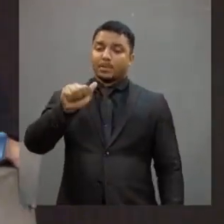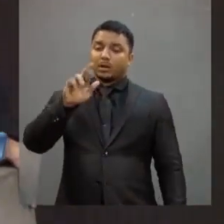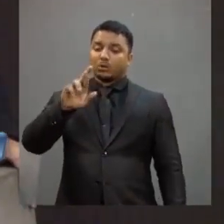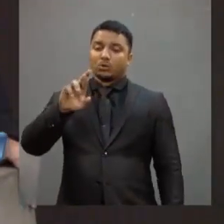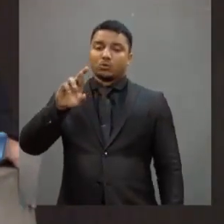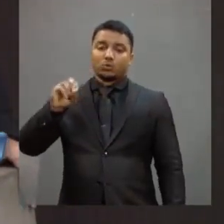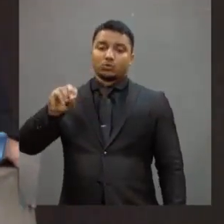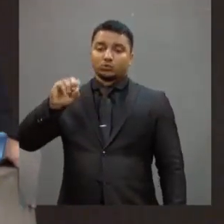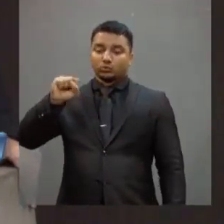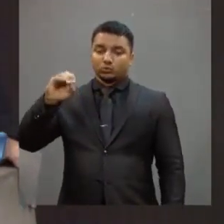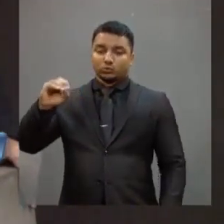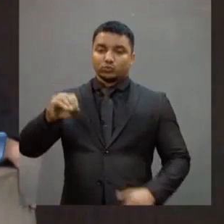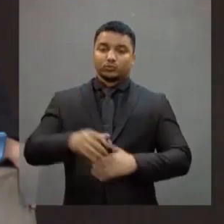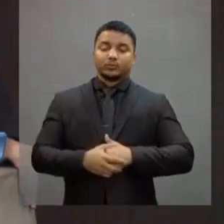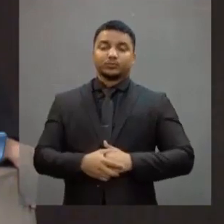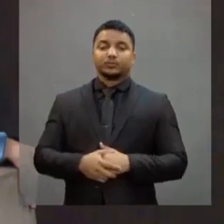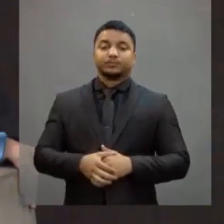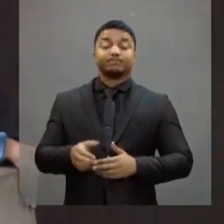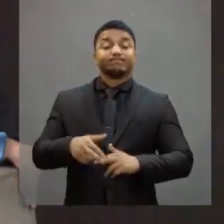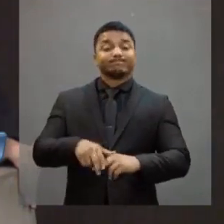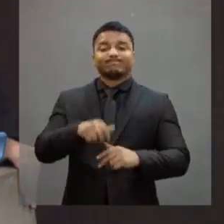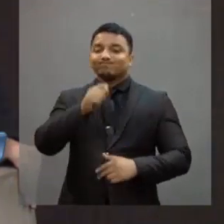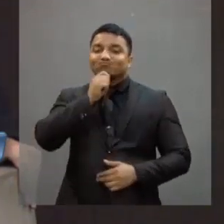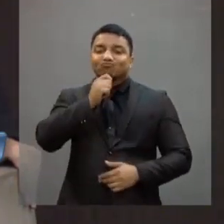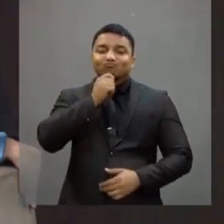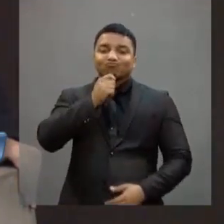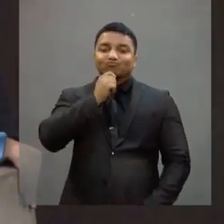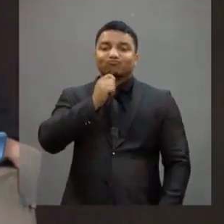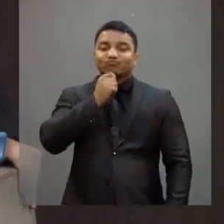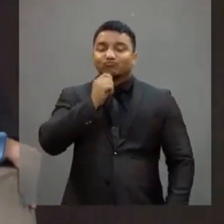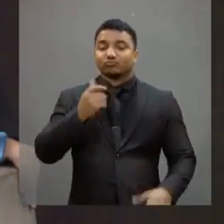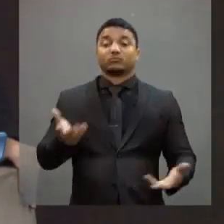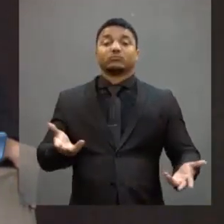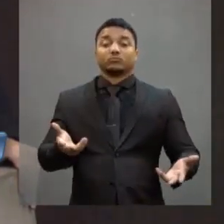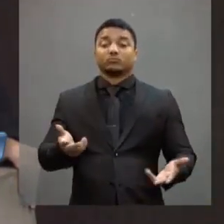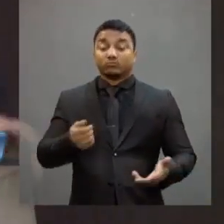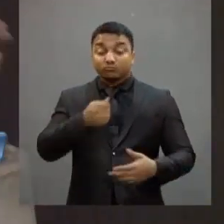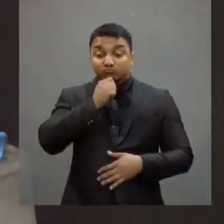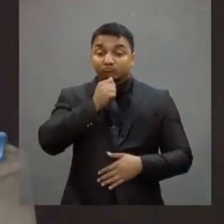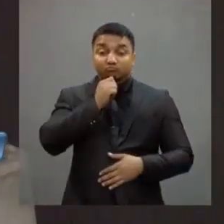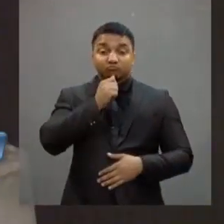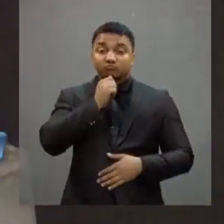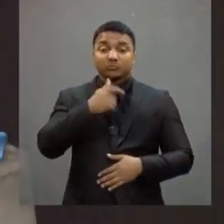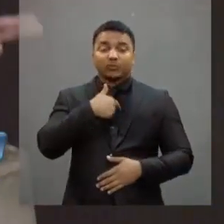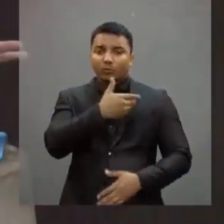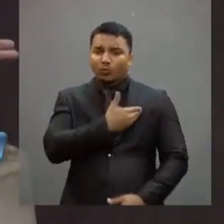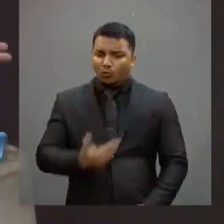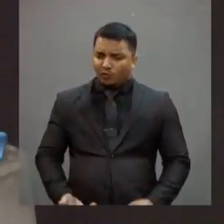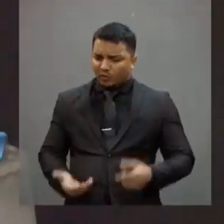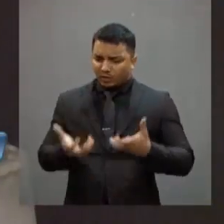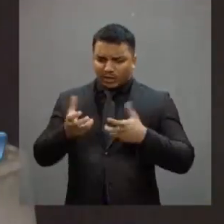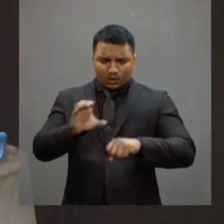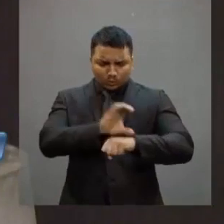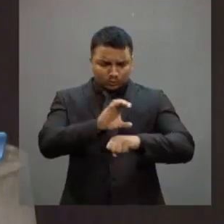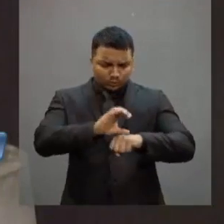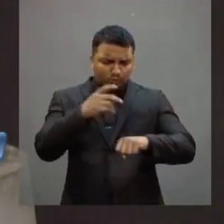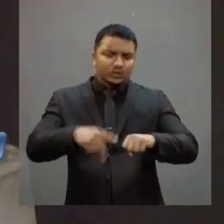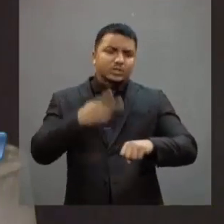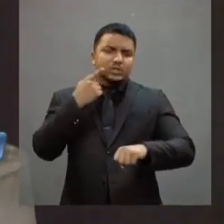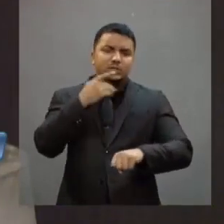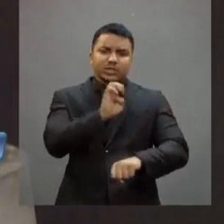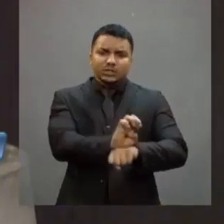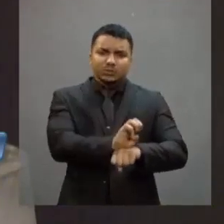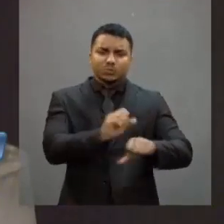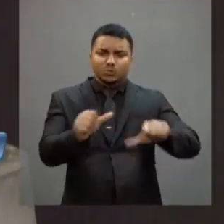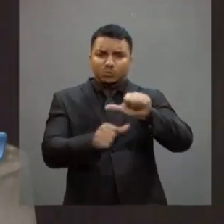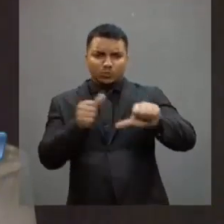federal ainda não foi modulada. Não foi modulada. E o governador quer alterar a Constituição do Estado,